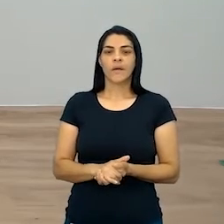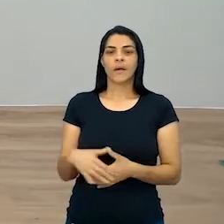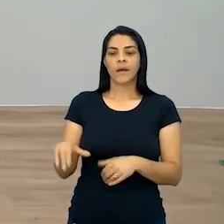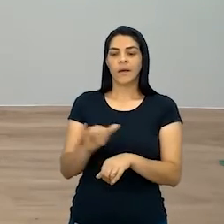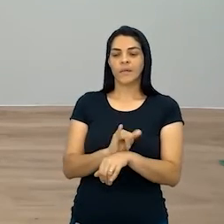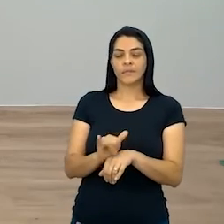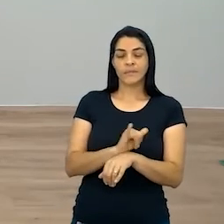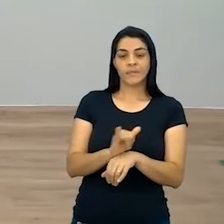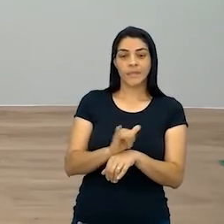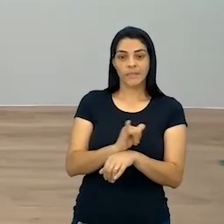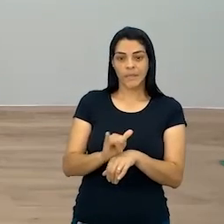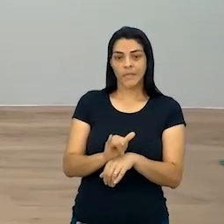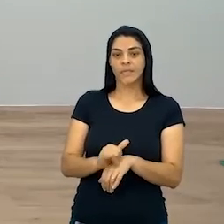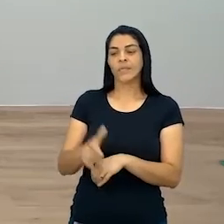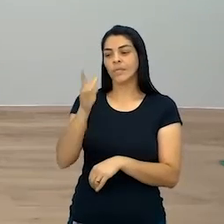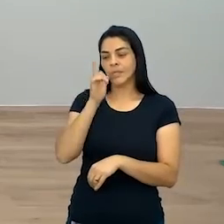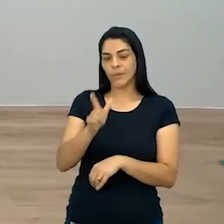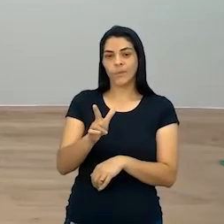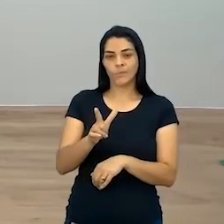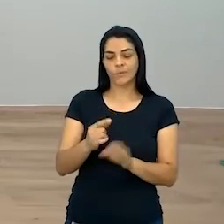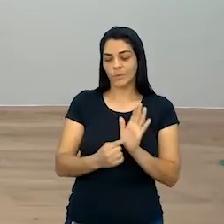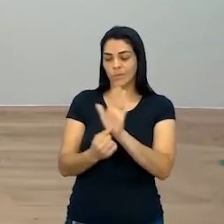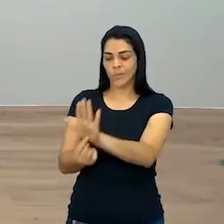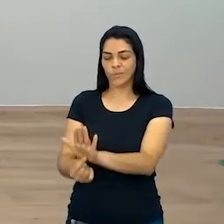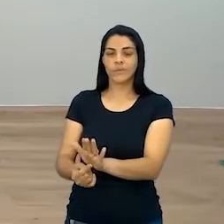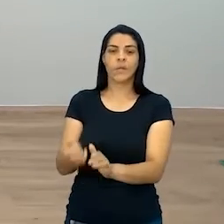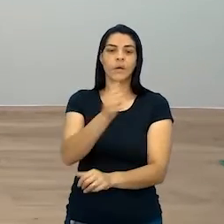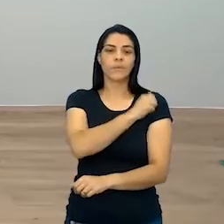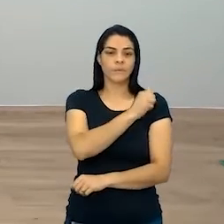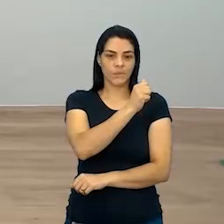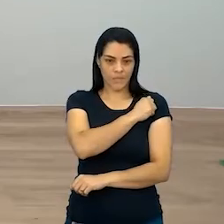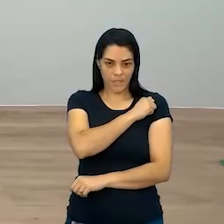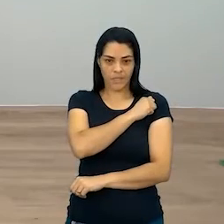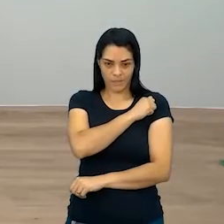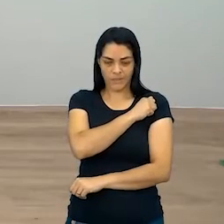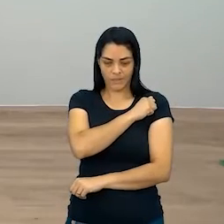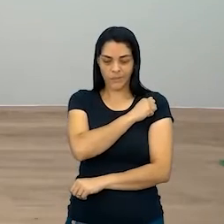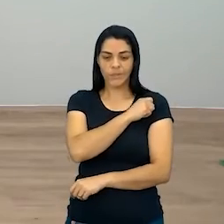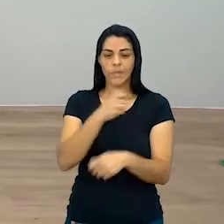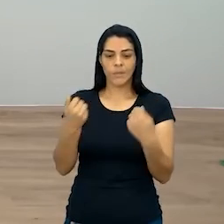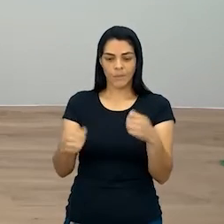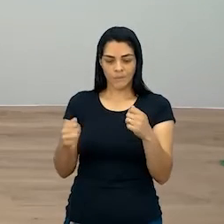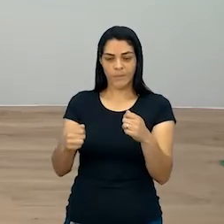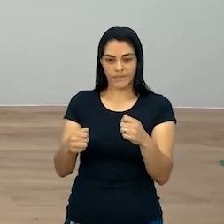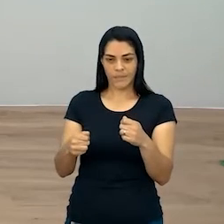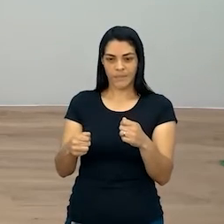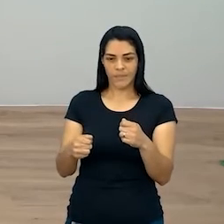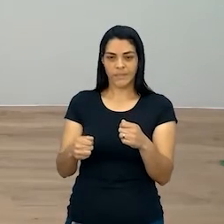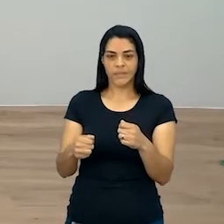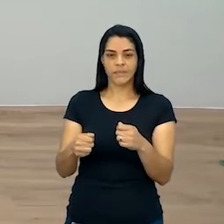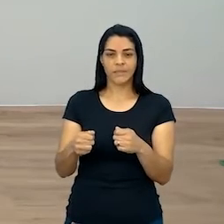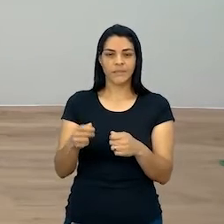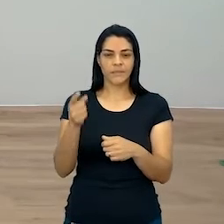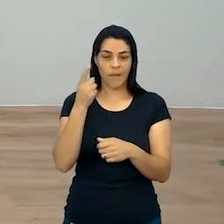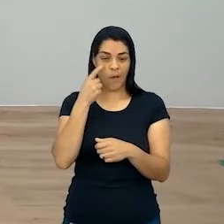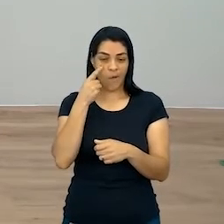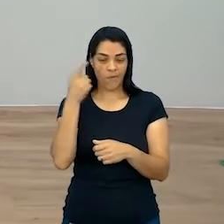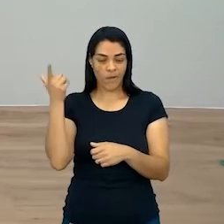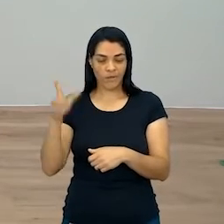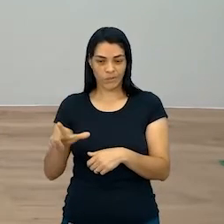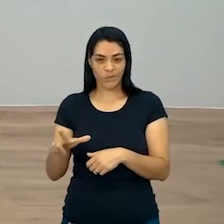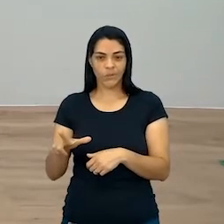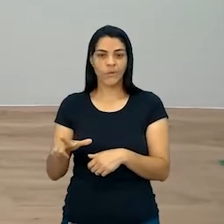aos alunos o que eles já se apropriaram, o que está faltando, retomem as etapas com eles. E a gente vai deixar aqui